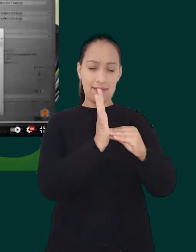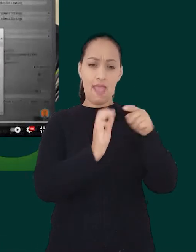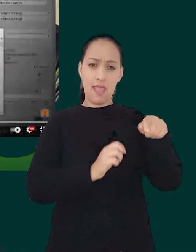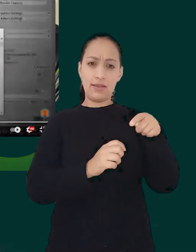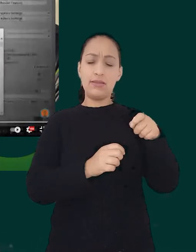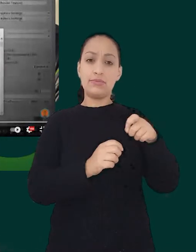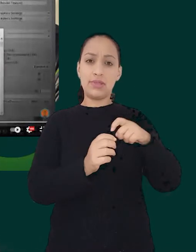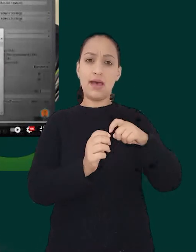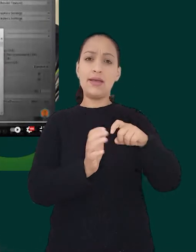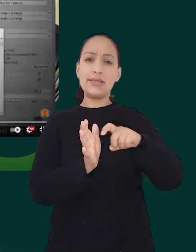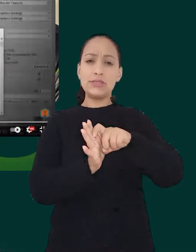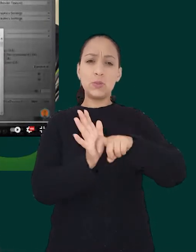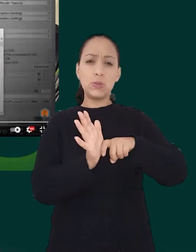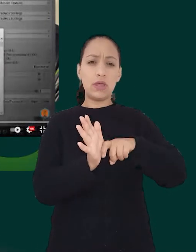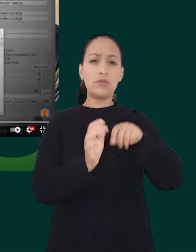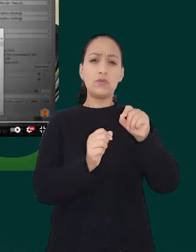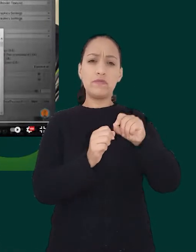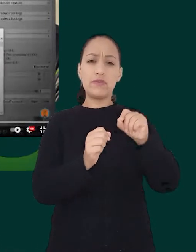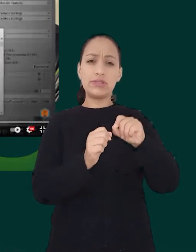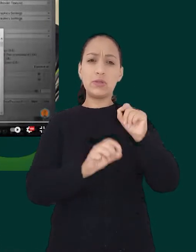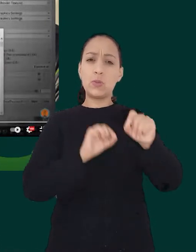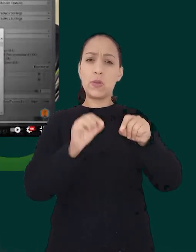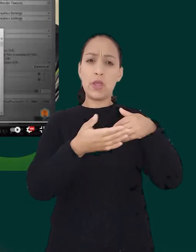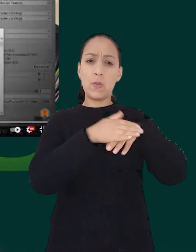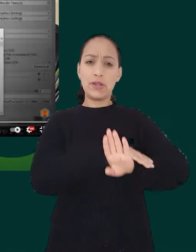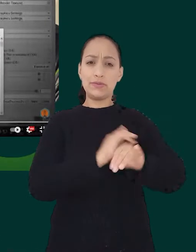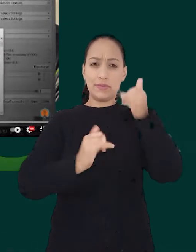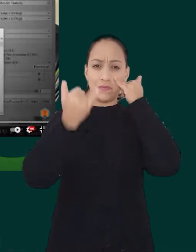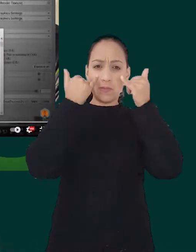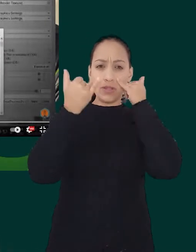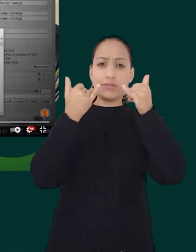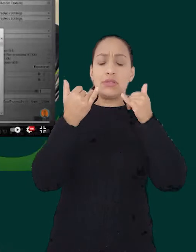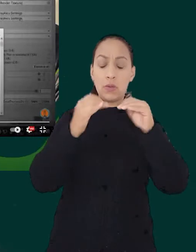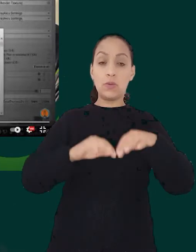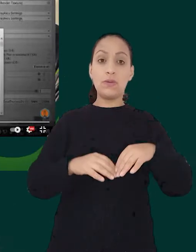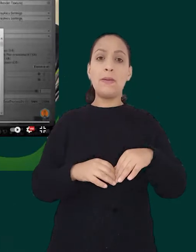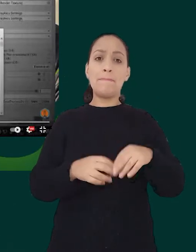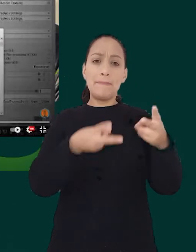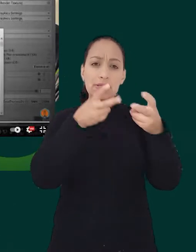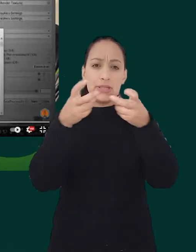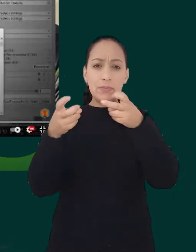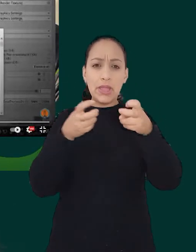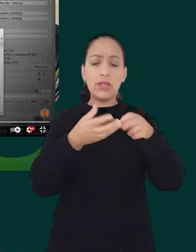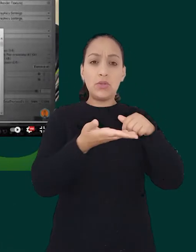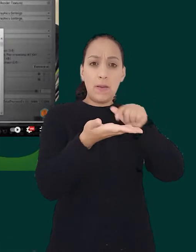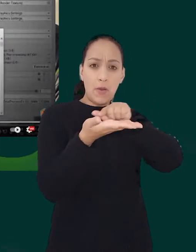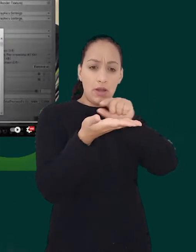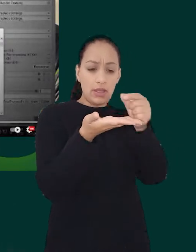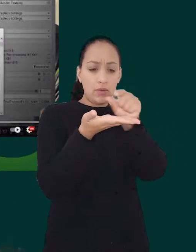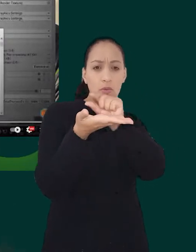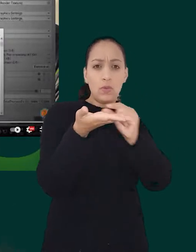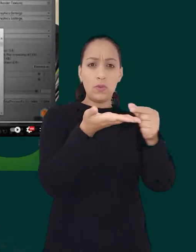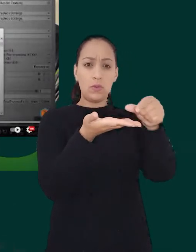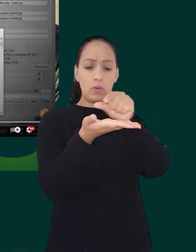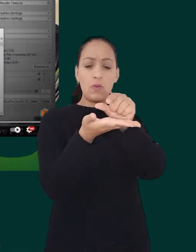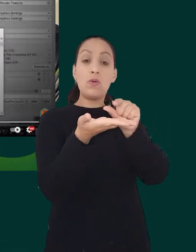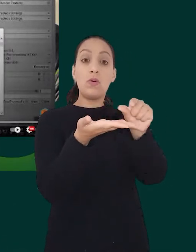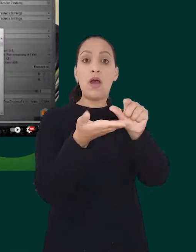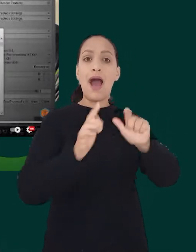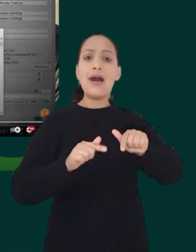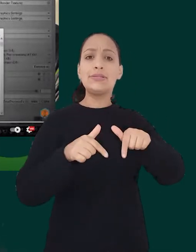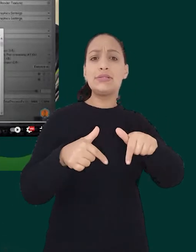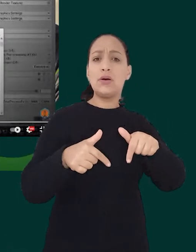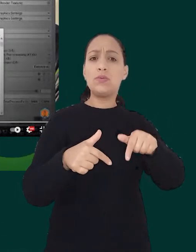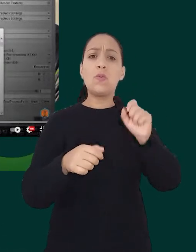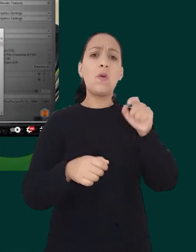ali, está guardando essa informação, percebendo para quando a bolinha vai para cada um desses lados, qual é a sua